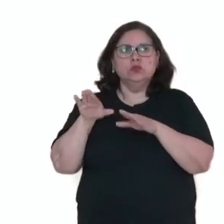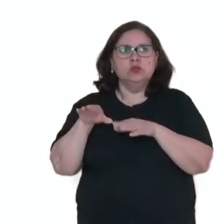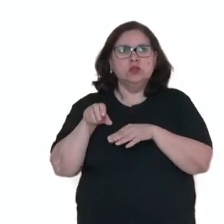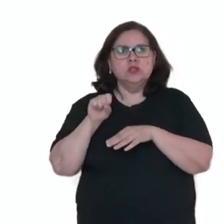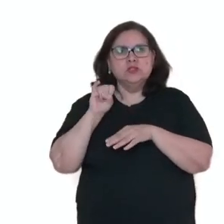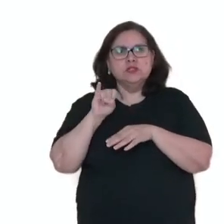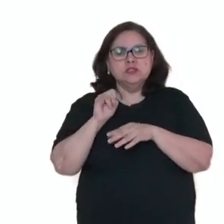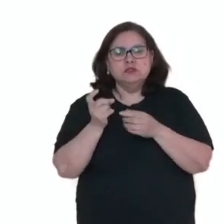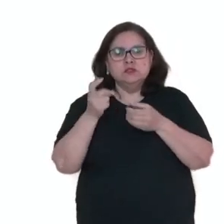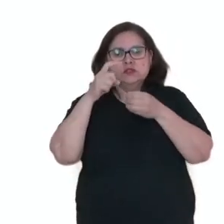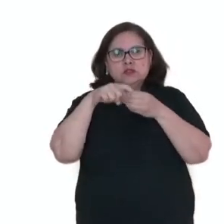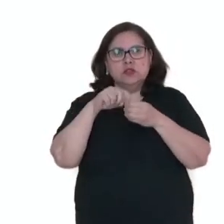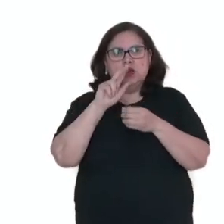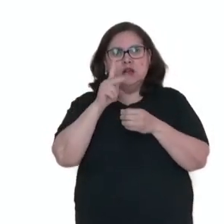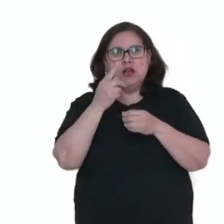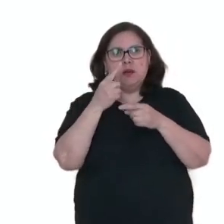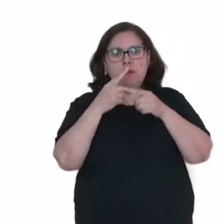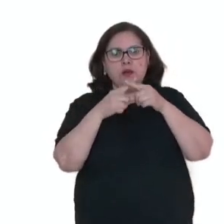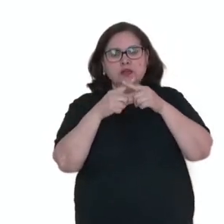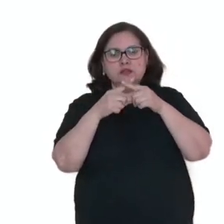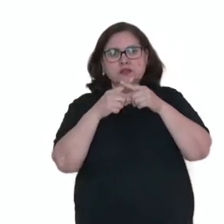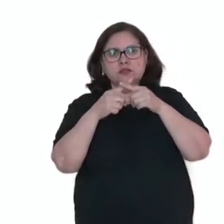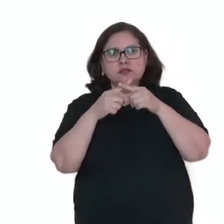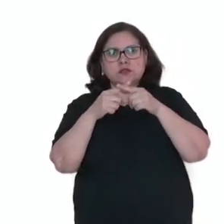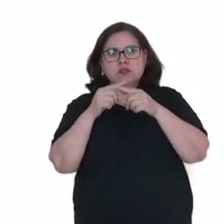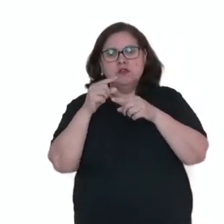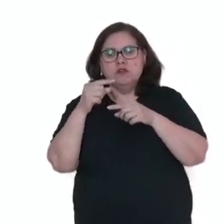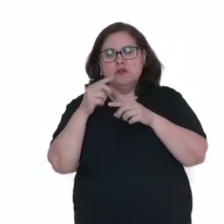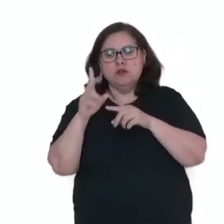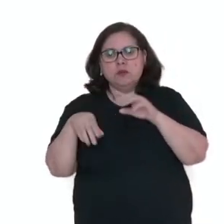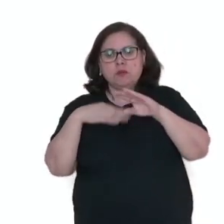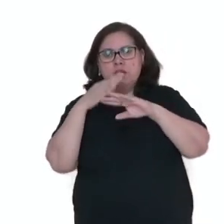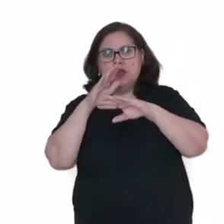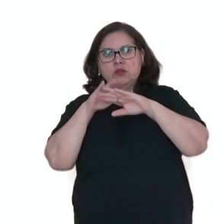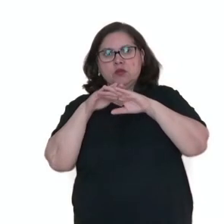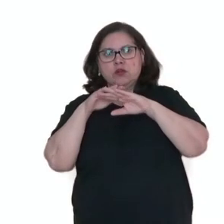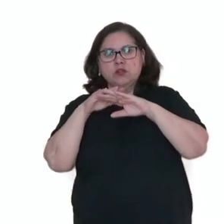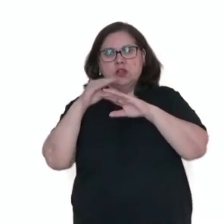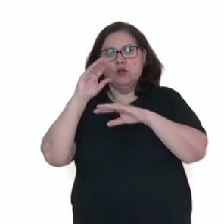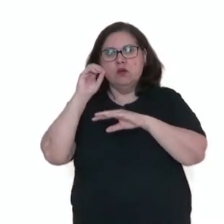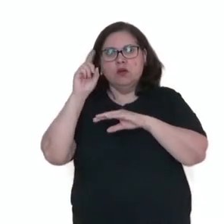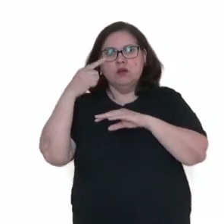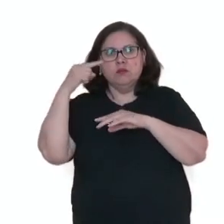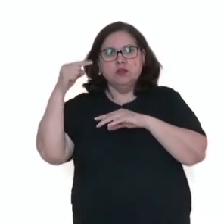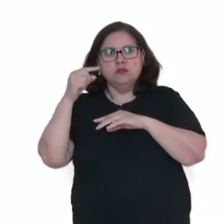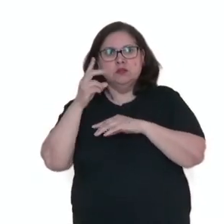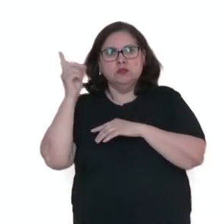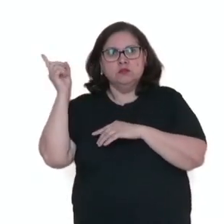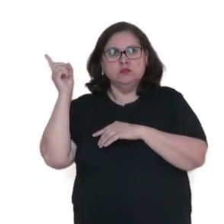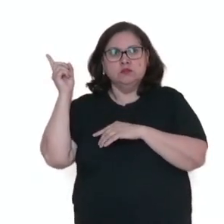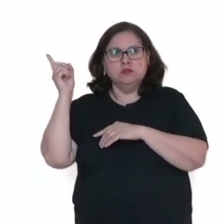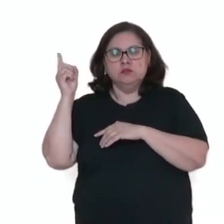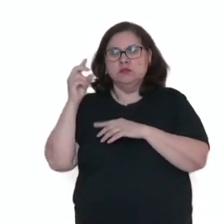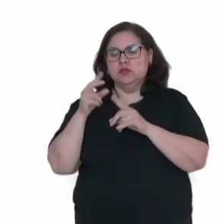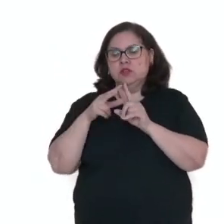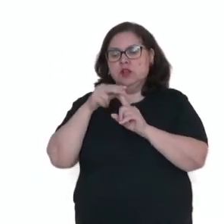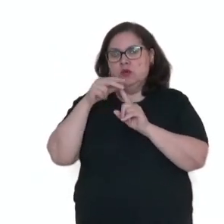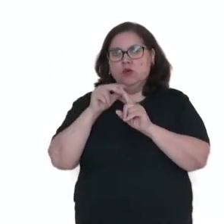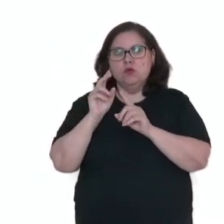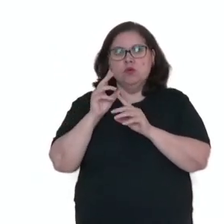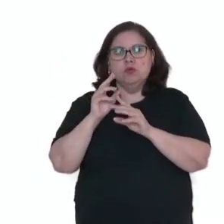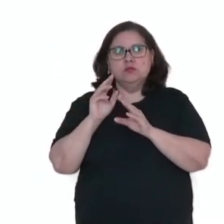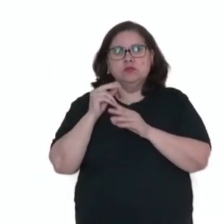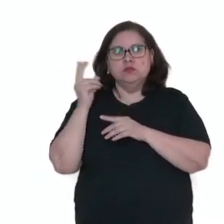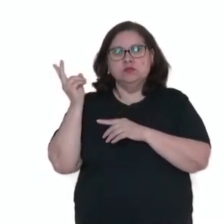Se a concentração de H+ for maior que OH-, é solução ácida, que é o caso desta. E o